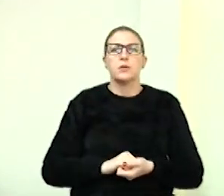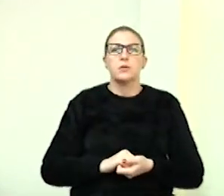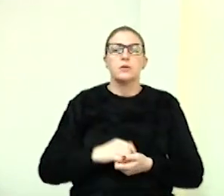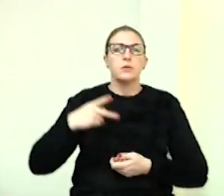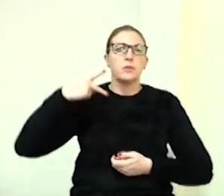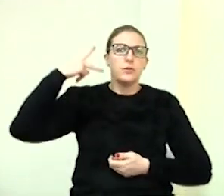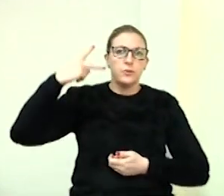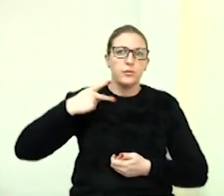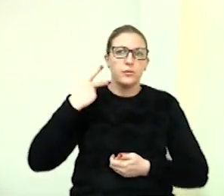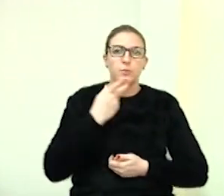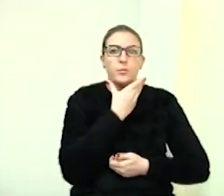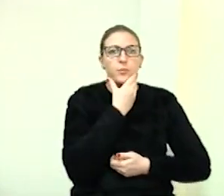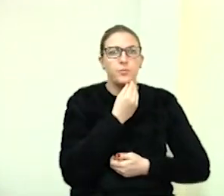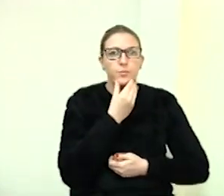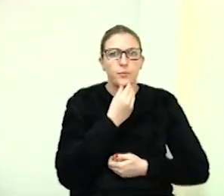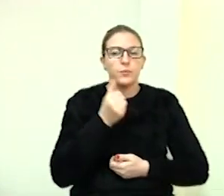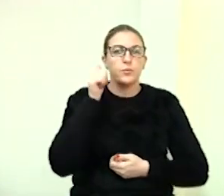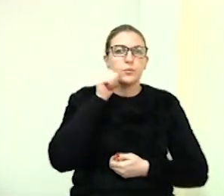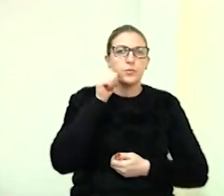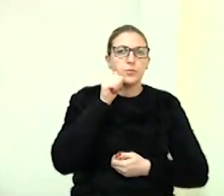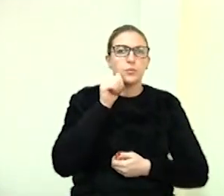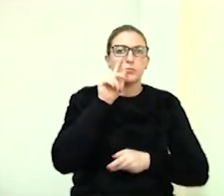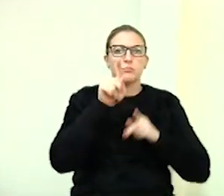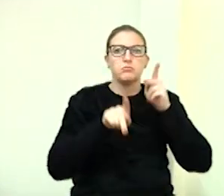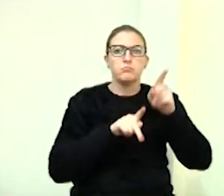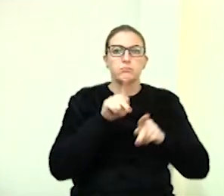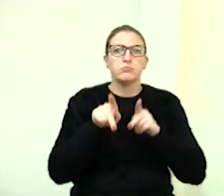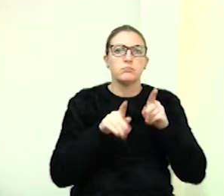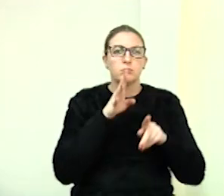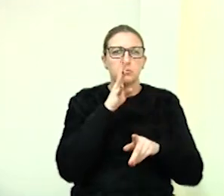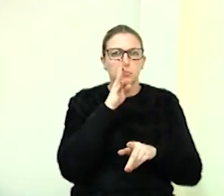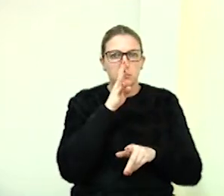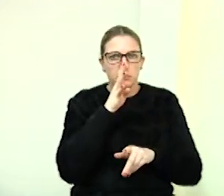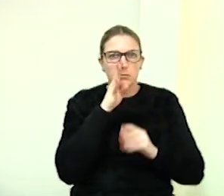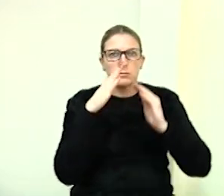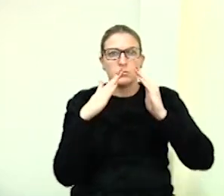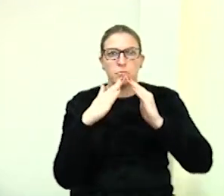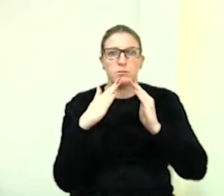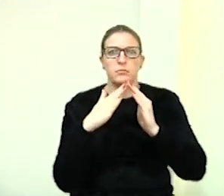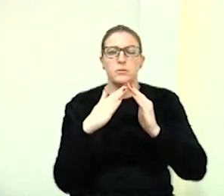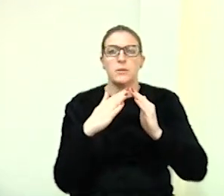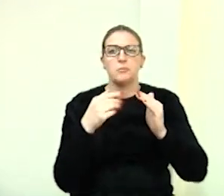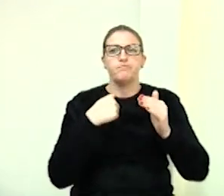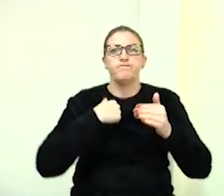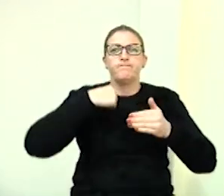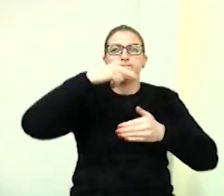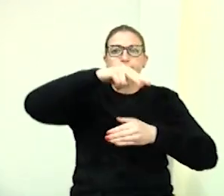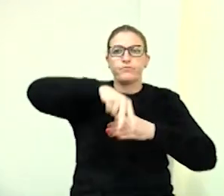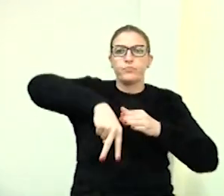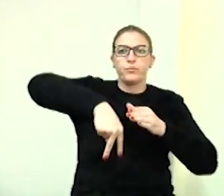vereadora, público que nos assiste em casa, venha a essa tribuna